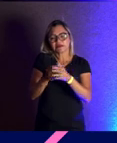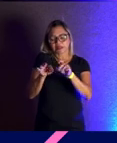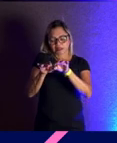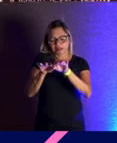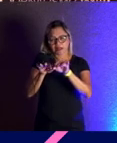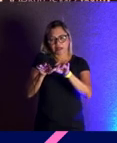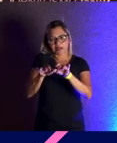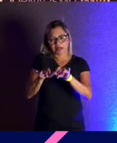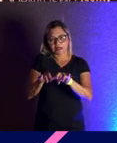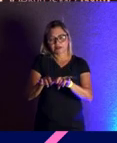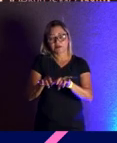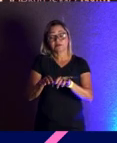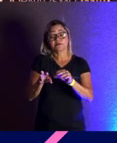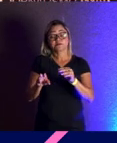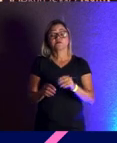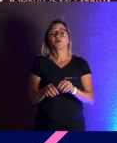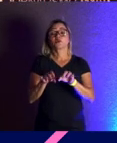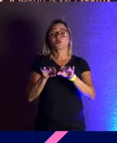registrar